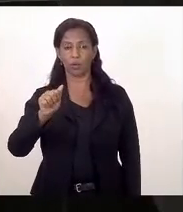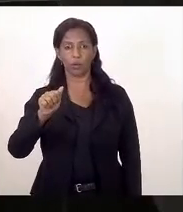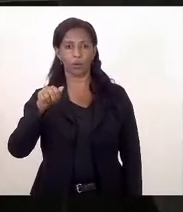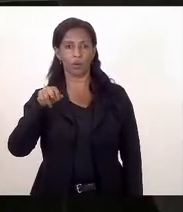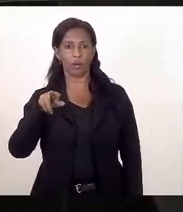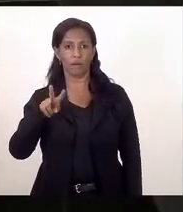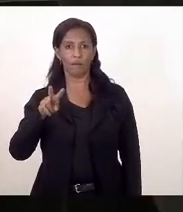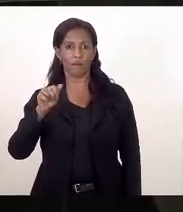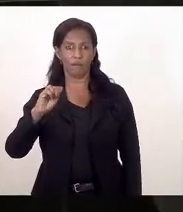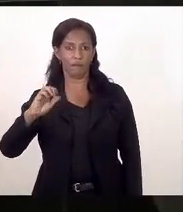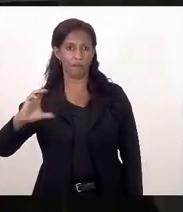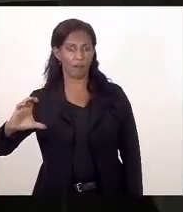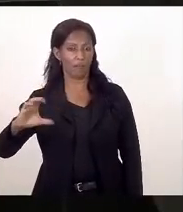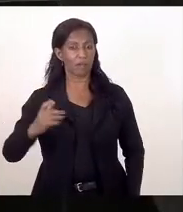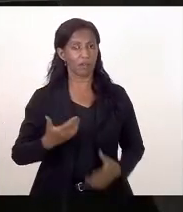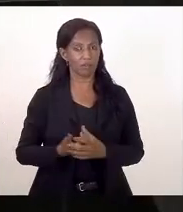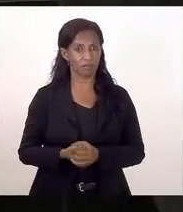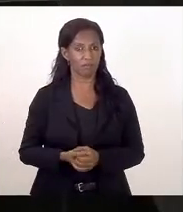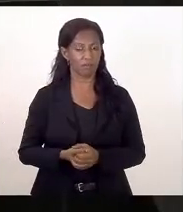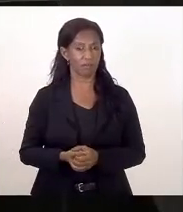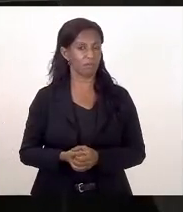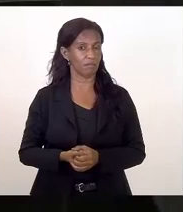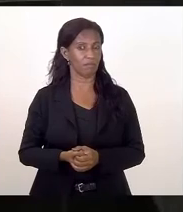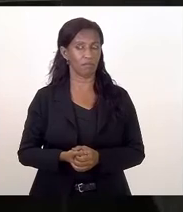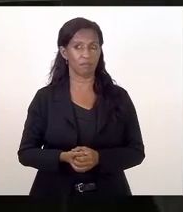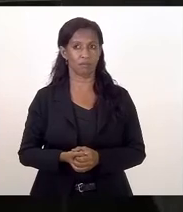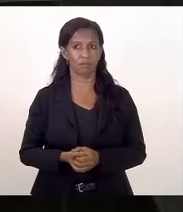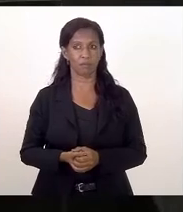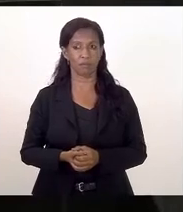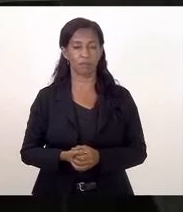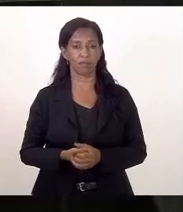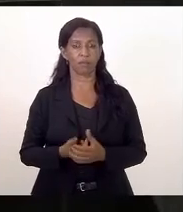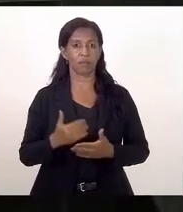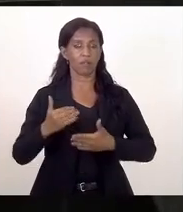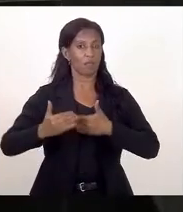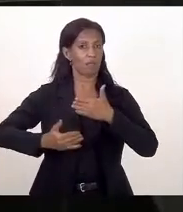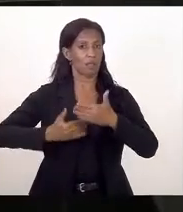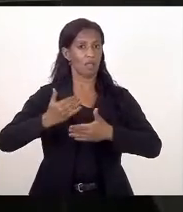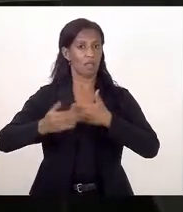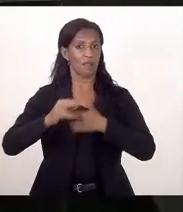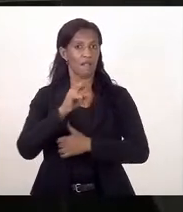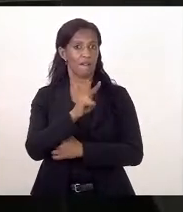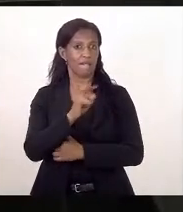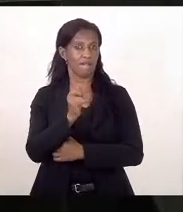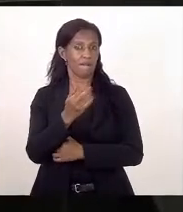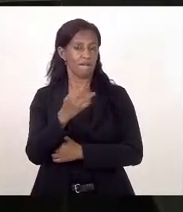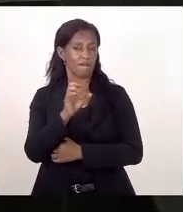Então, a questão não é de uma vacina, não, é que as mutações do vírus,